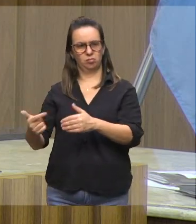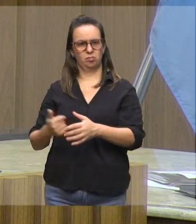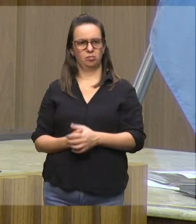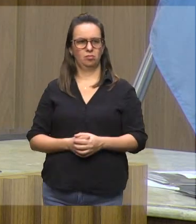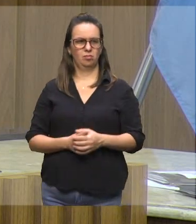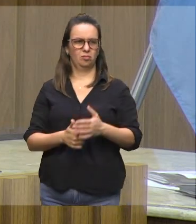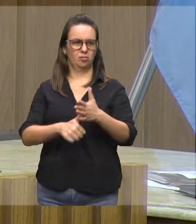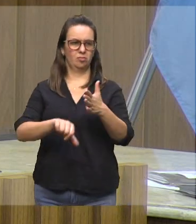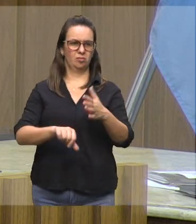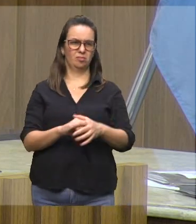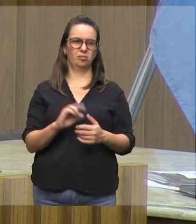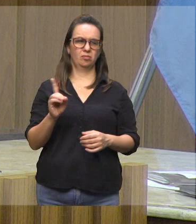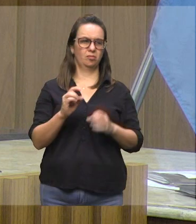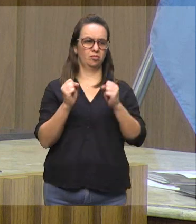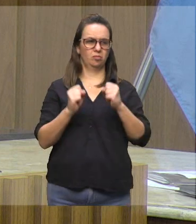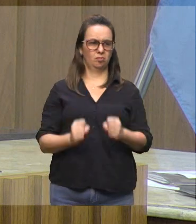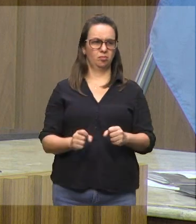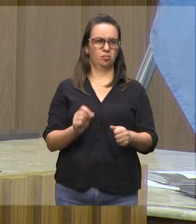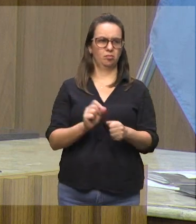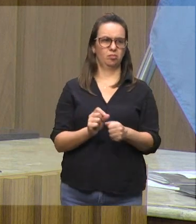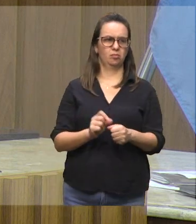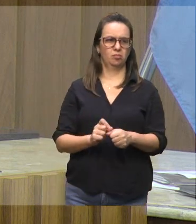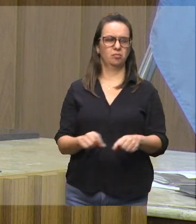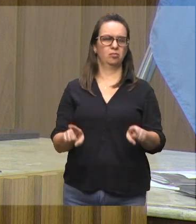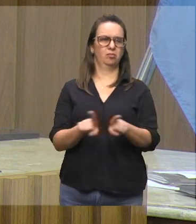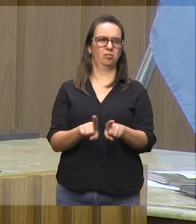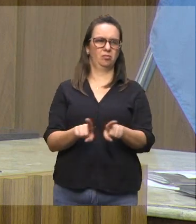momentos, e, nesse caso, o hospital regional, também a gente tem problema